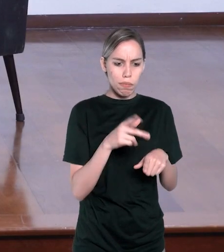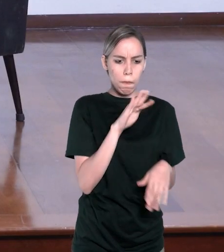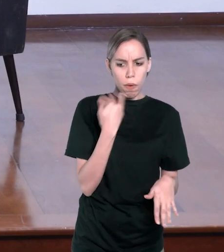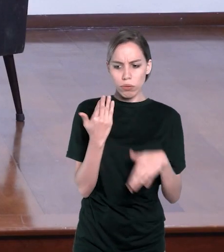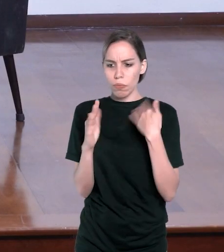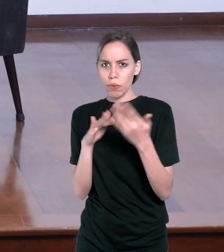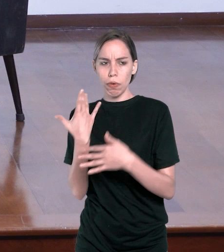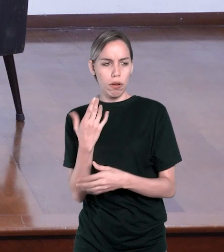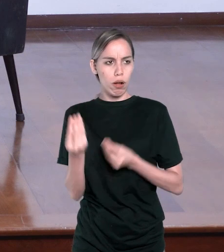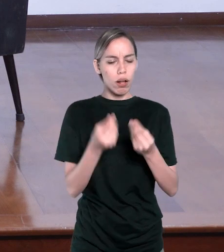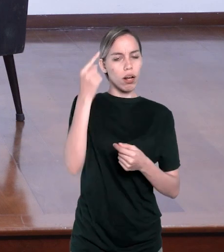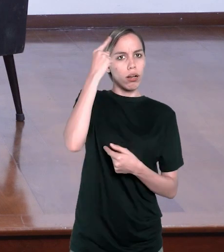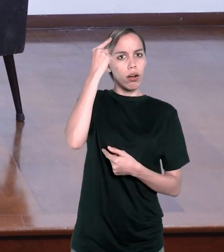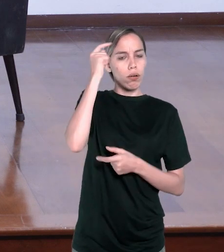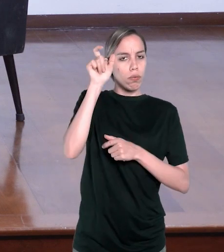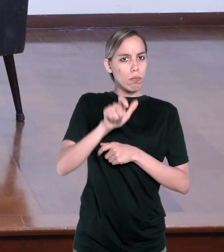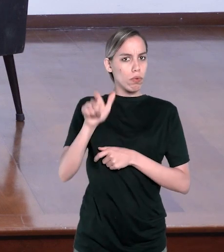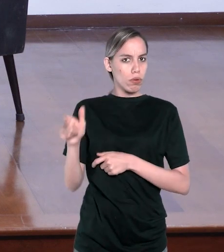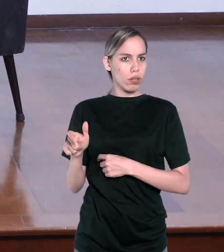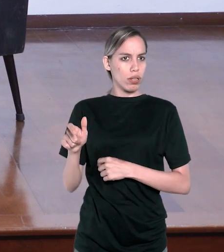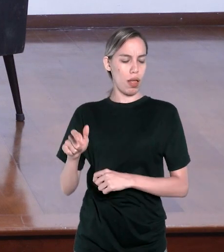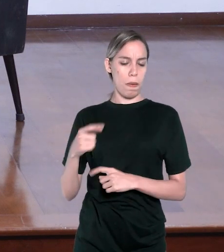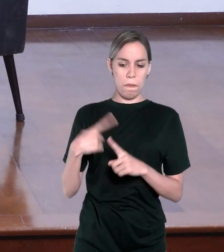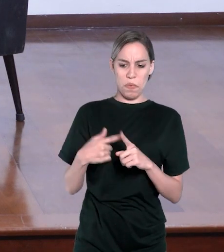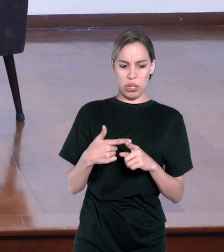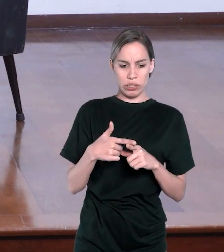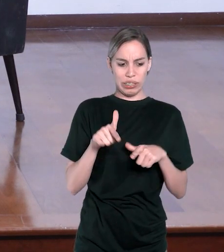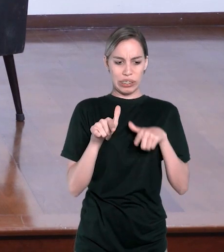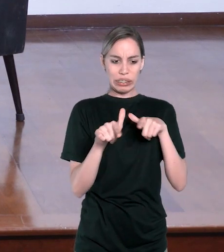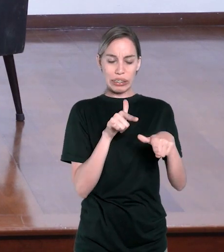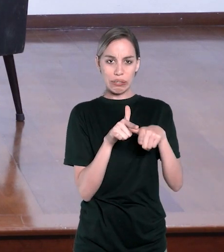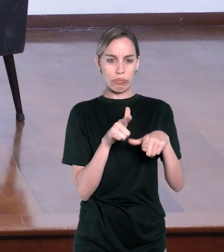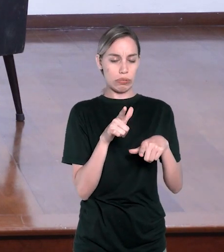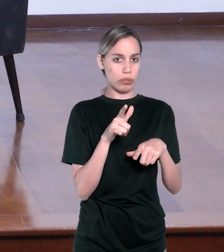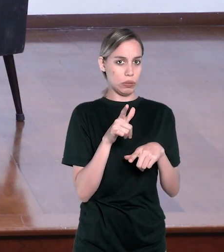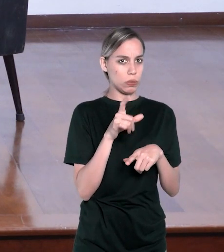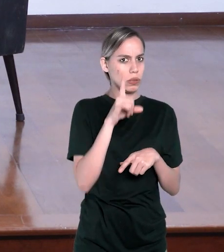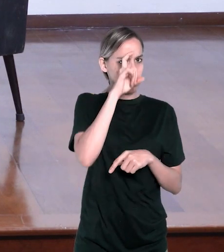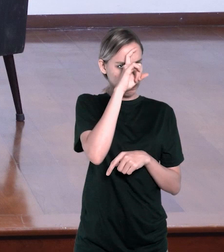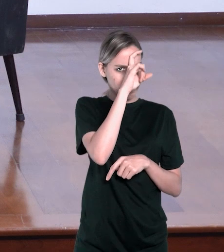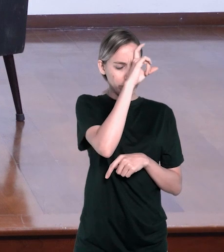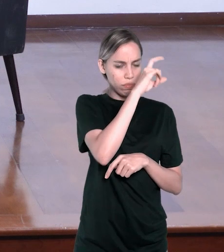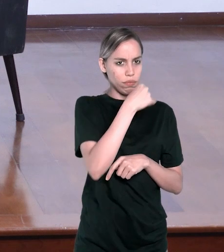Como é que é a cabeça dessas pessoas? E realmente era muito intenso isso. Isso me marcou muito.